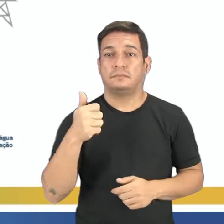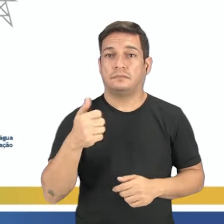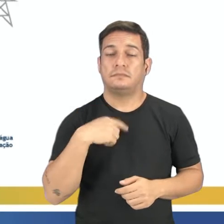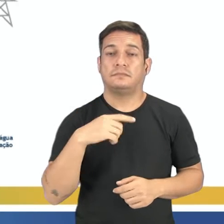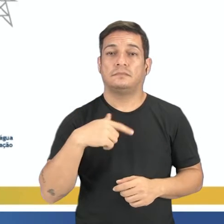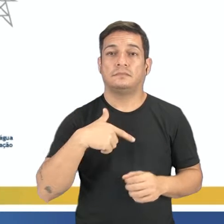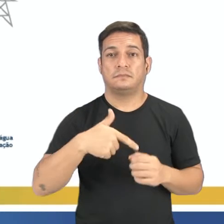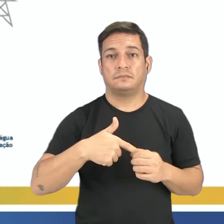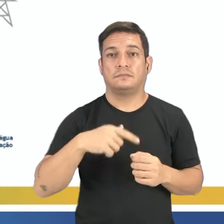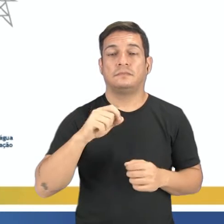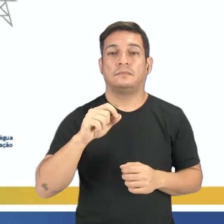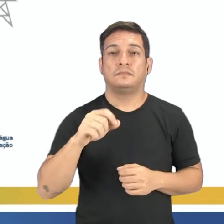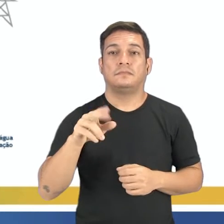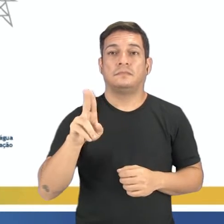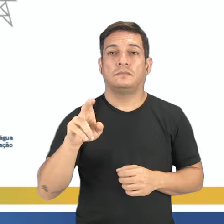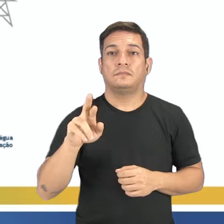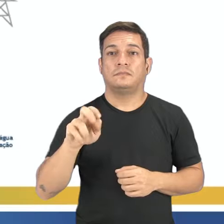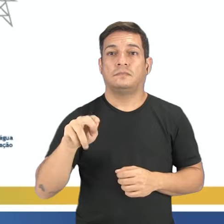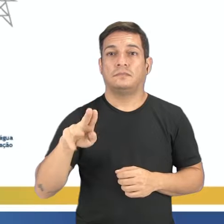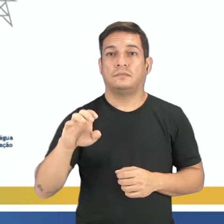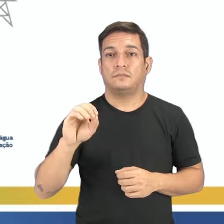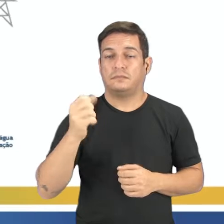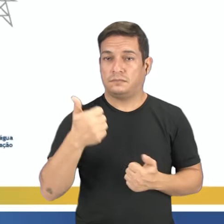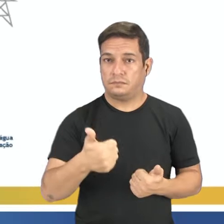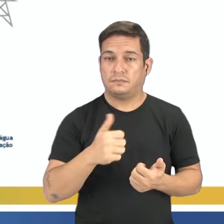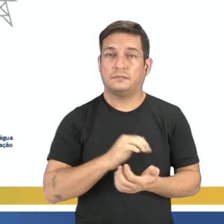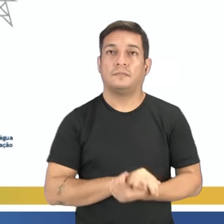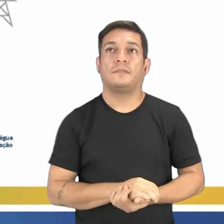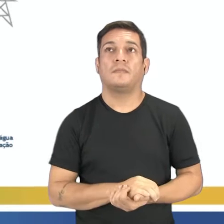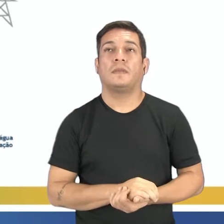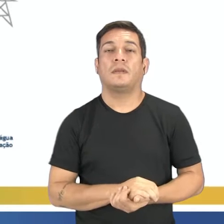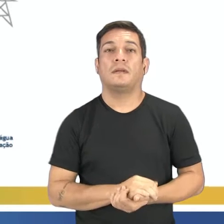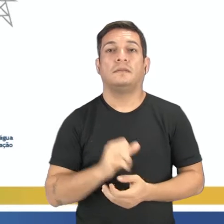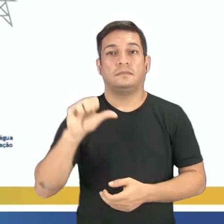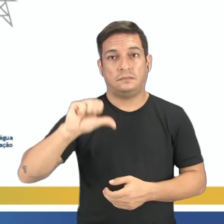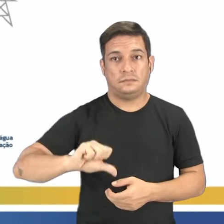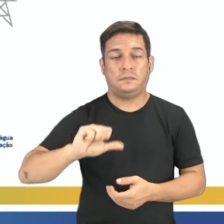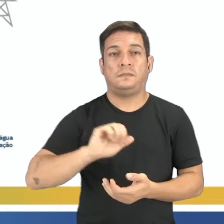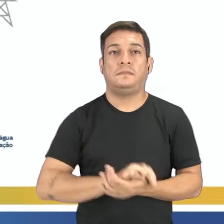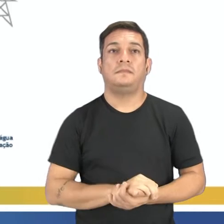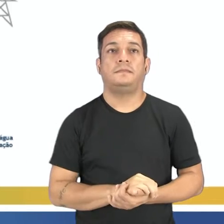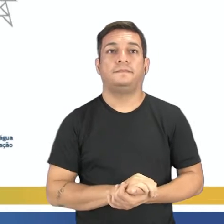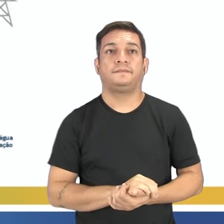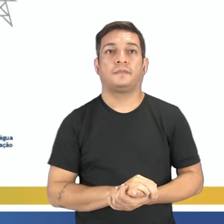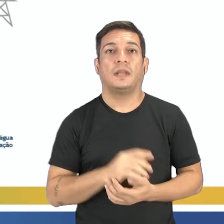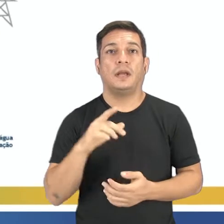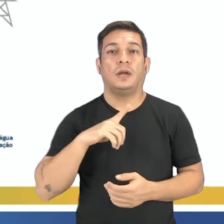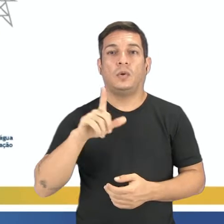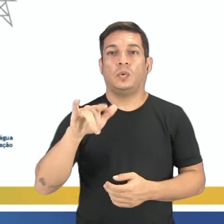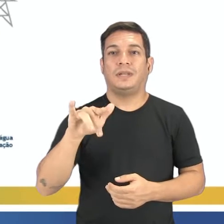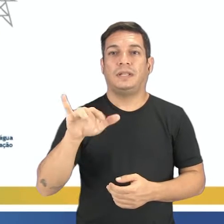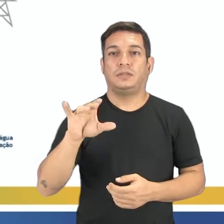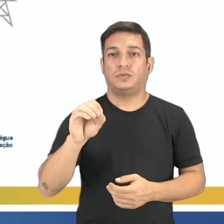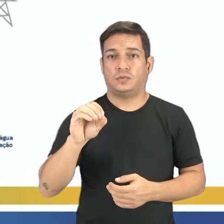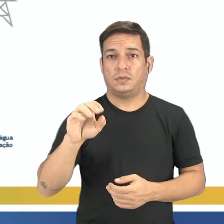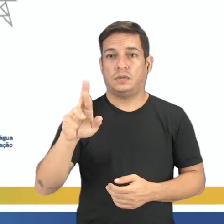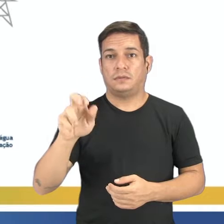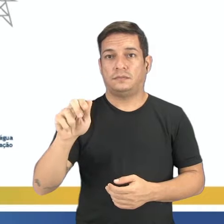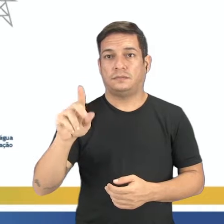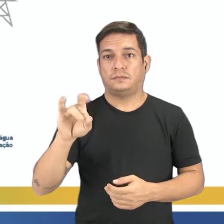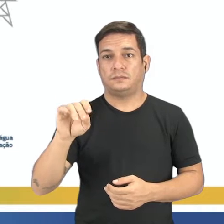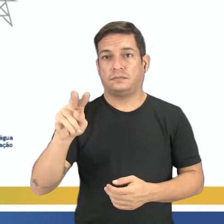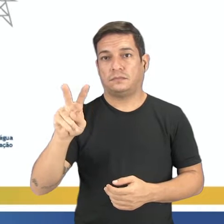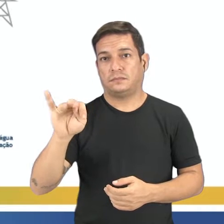do combustível, que é o urânio. Tranquilo? Desvantagens. O lixo radioativo, a gente sabe, né?